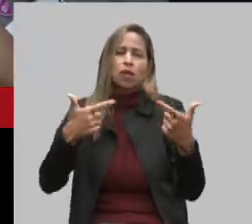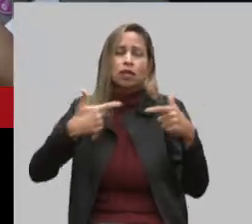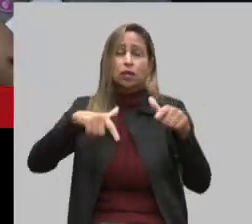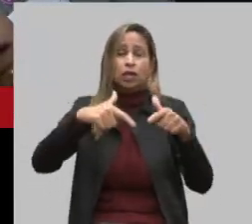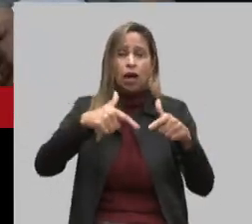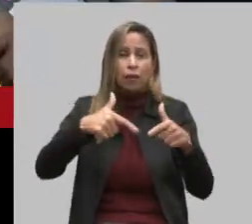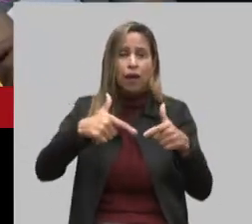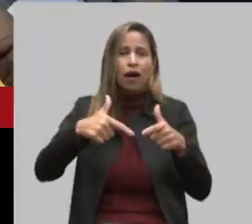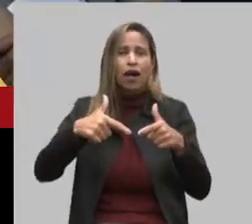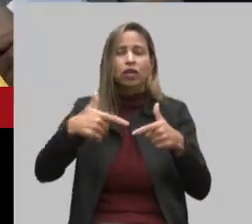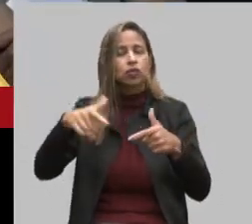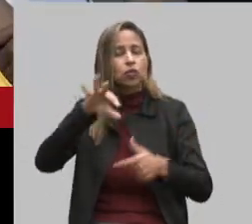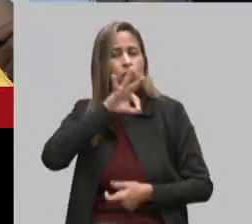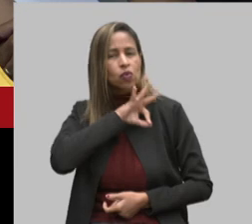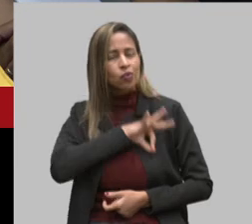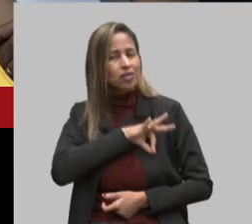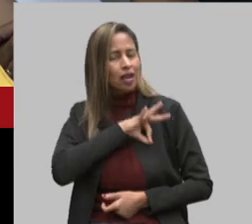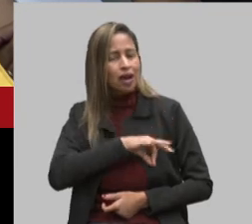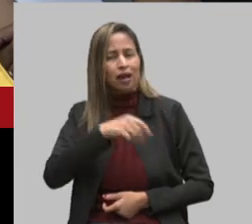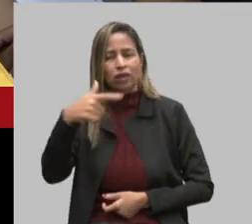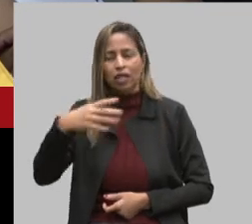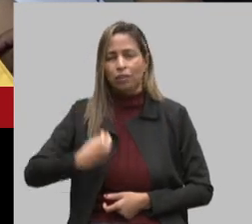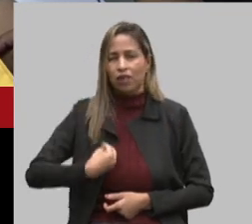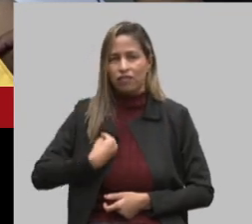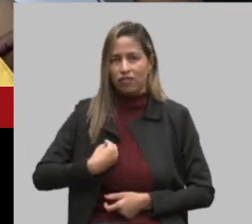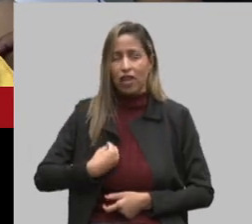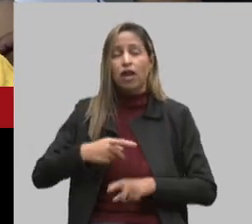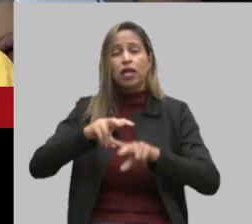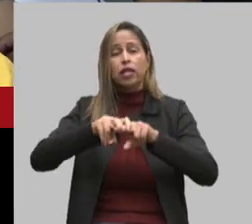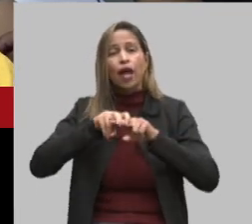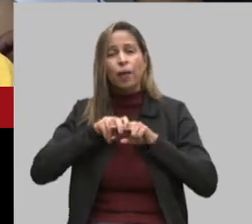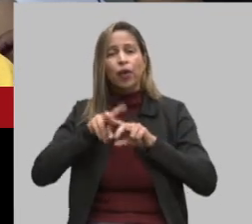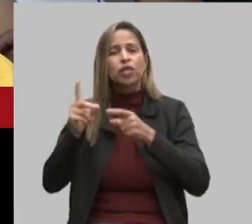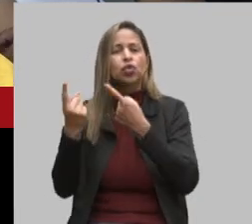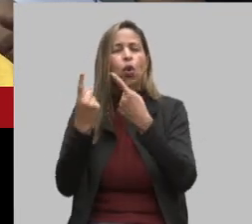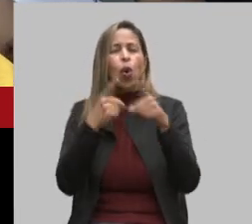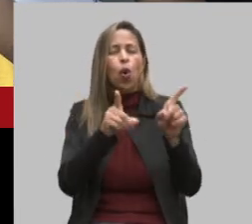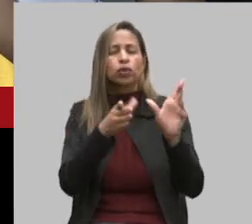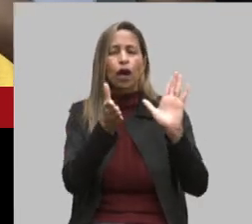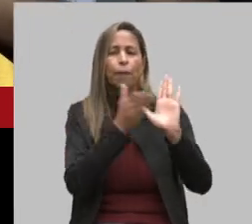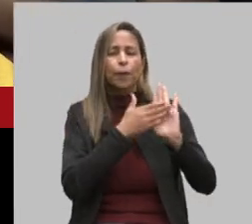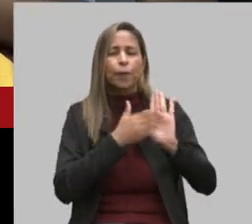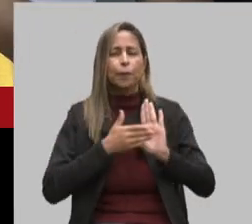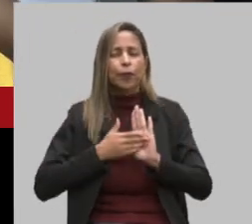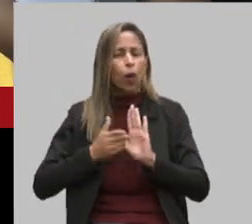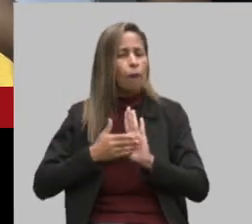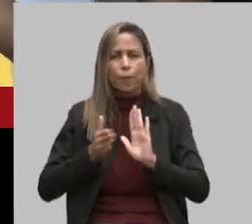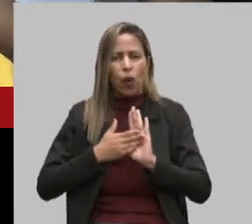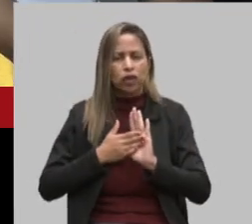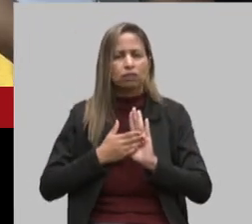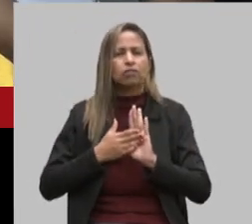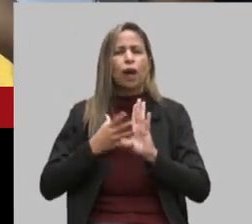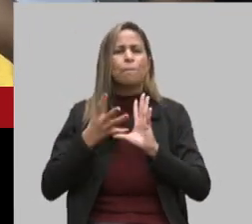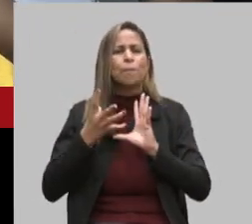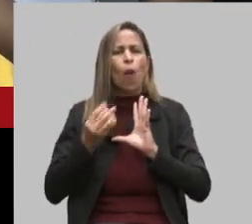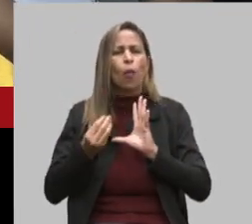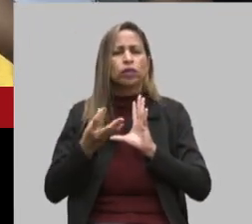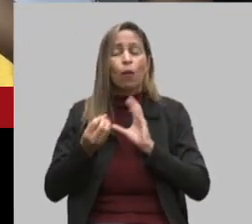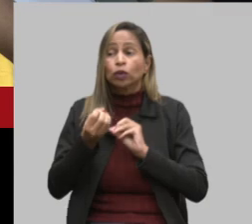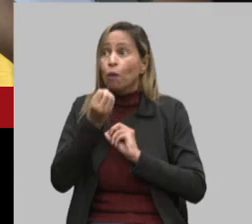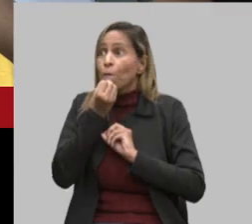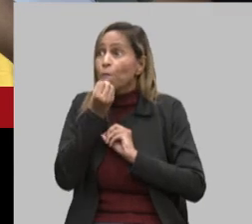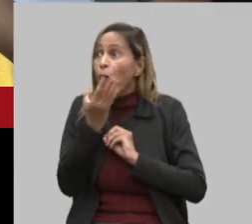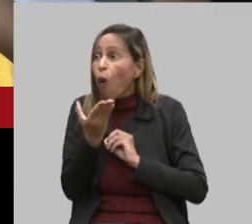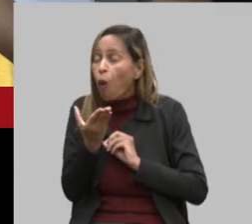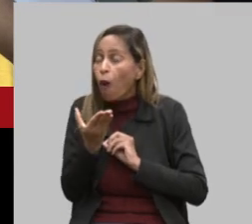não tendo um salário adequado para viver e é por isso que eu sou contra essa proposta a proposta é muito muito boa gente mas não tem